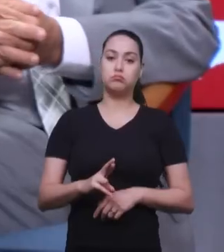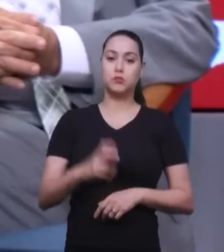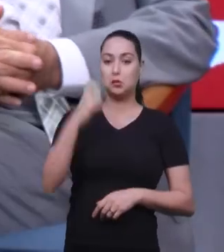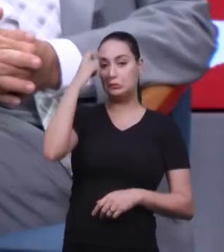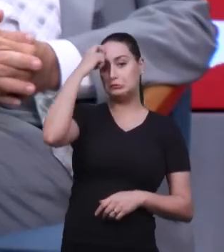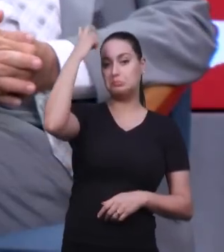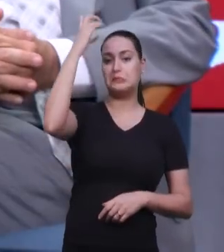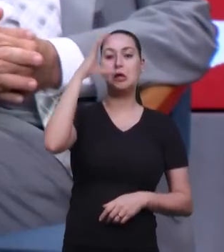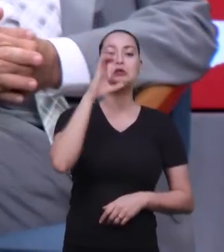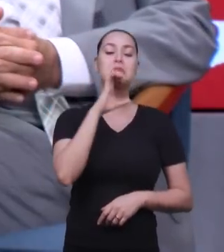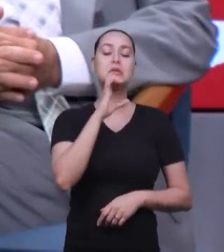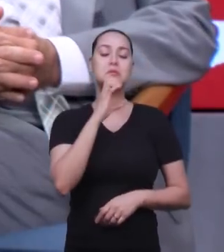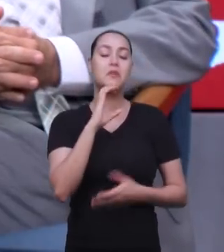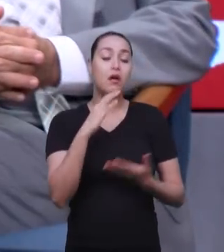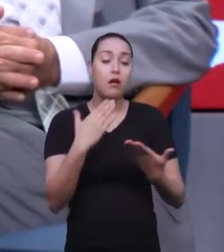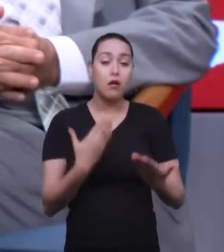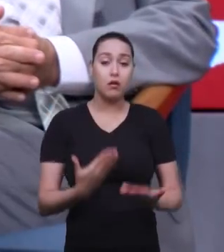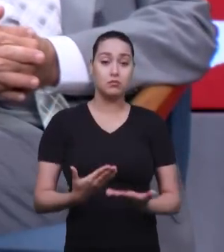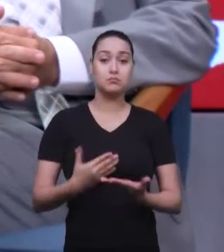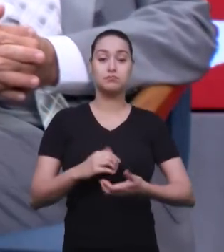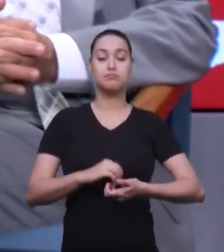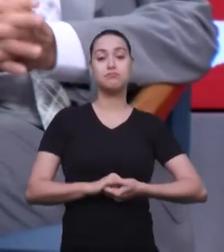próprio conhecimento.